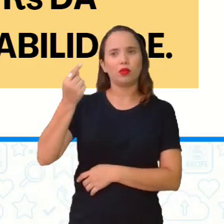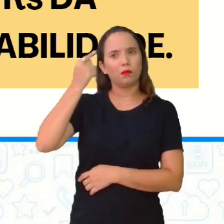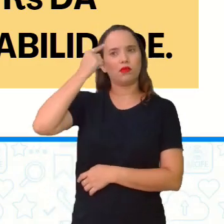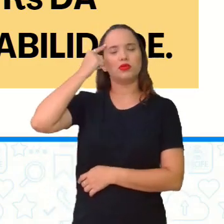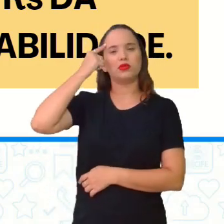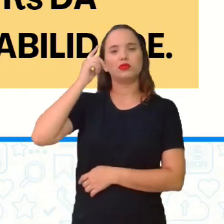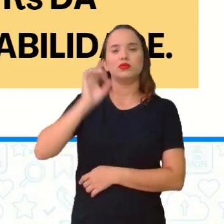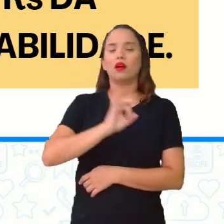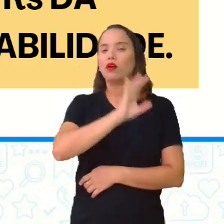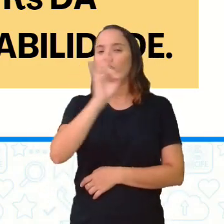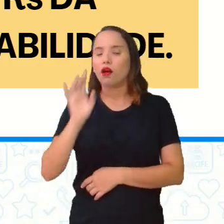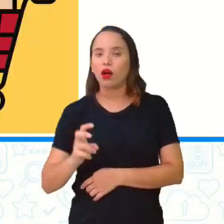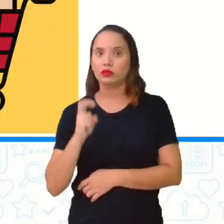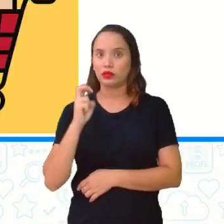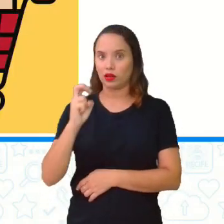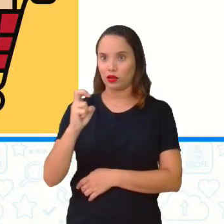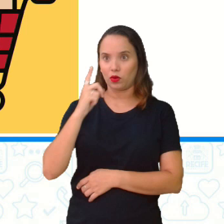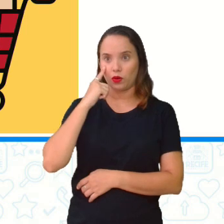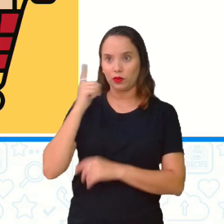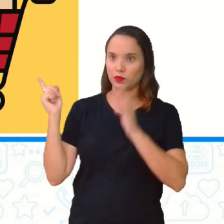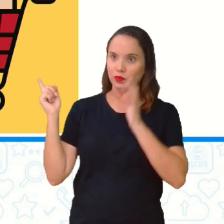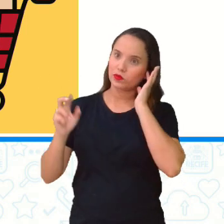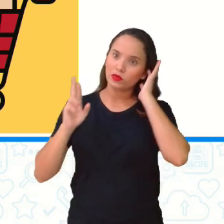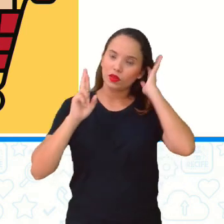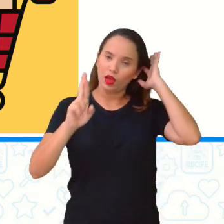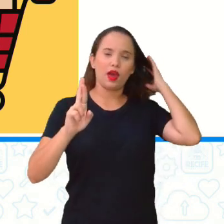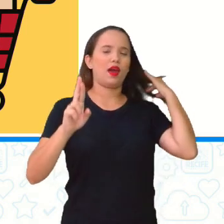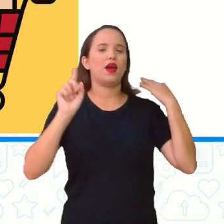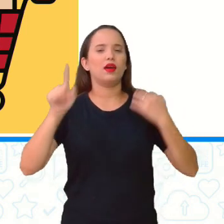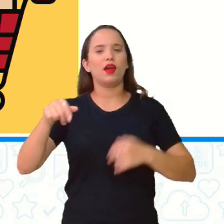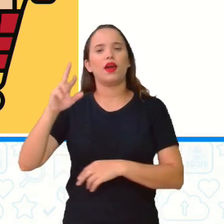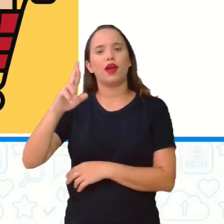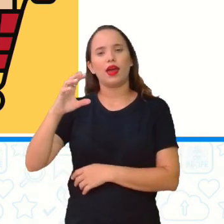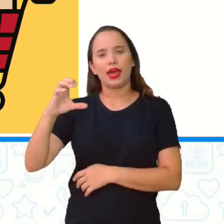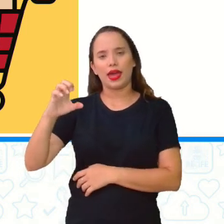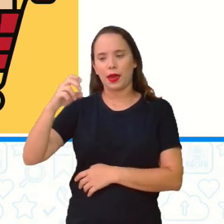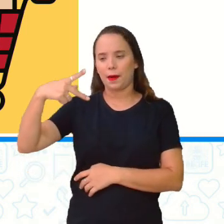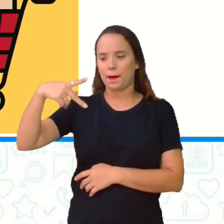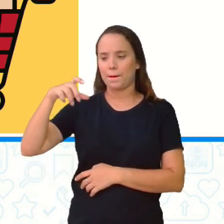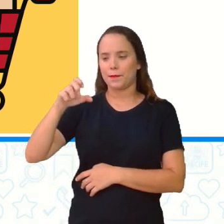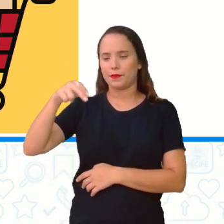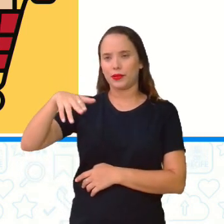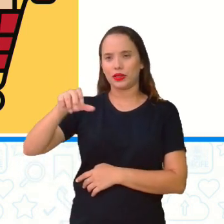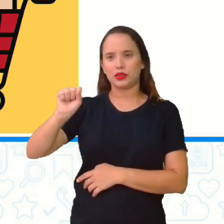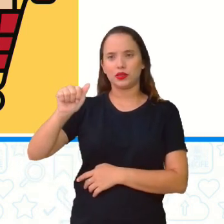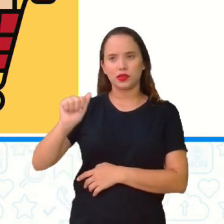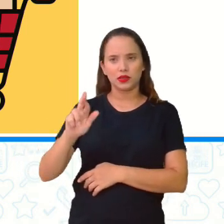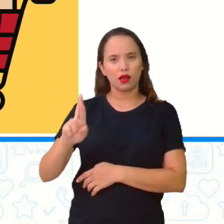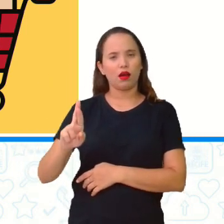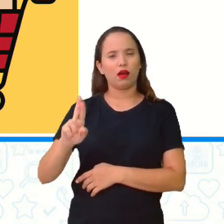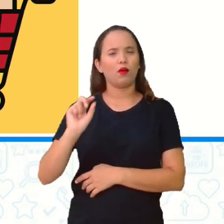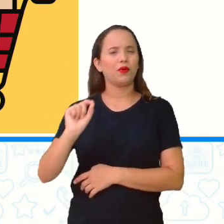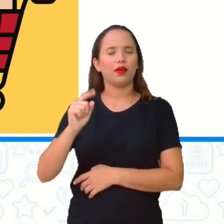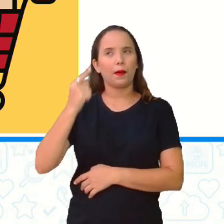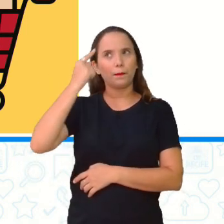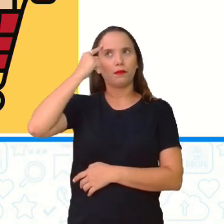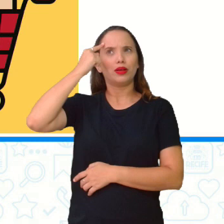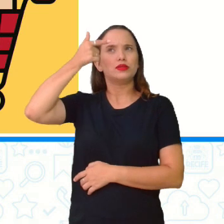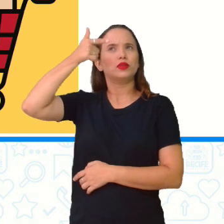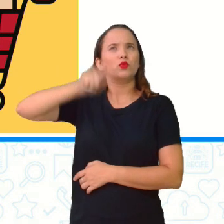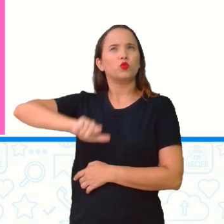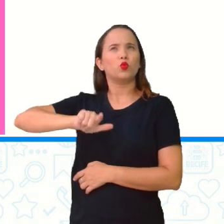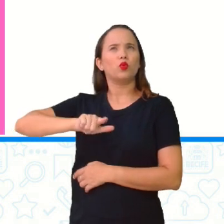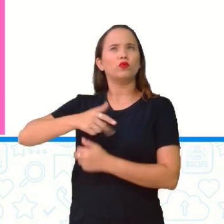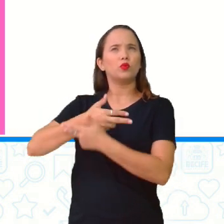poluição, a gente tem que pensar nesses R's. O primeiro R é repensar. Vamos repensar hábitos e atitudes